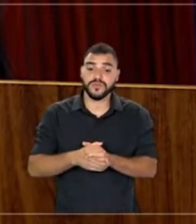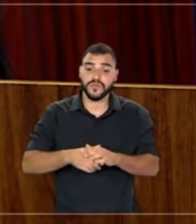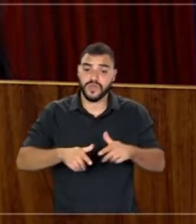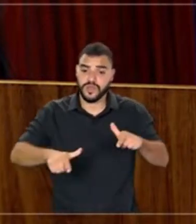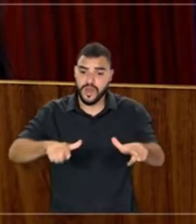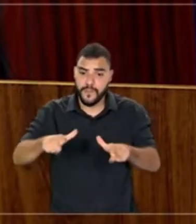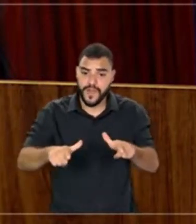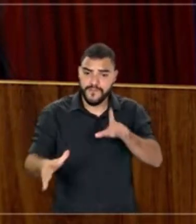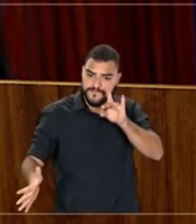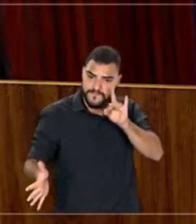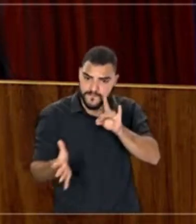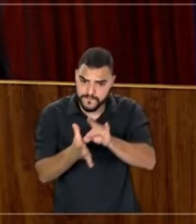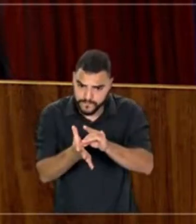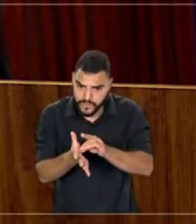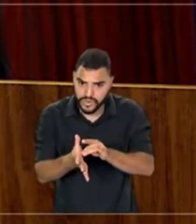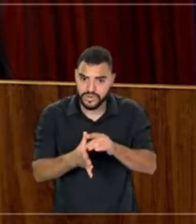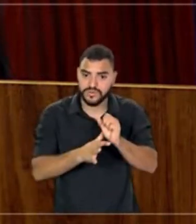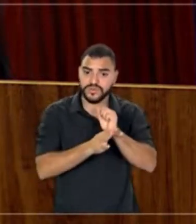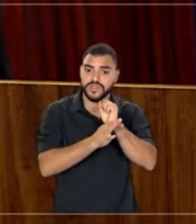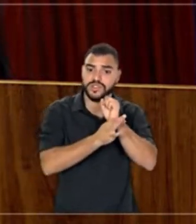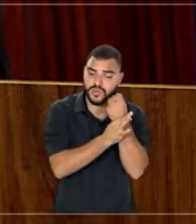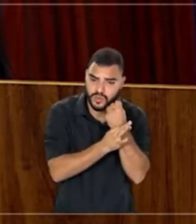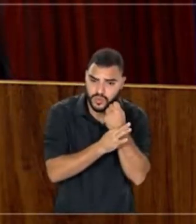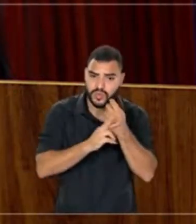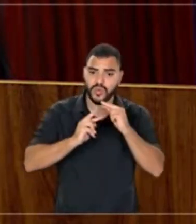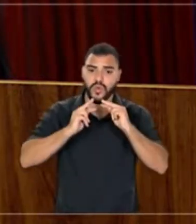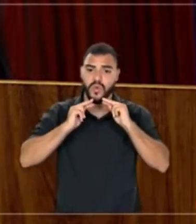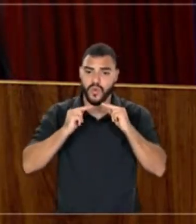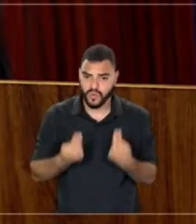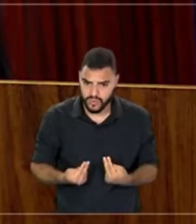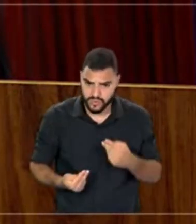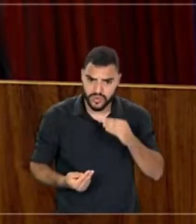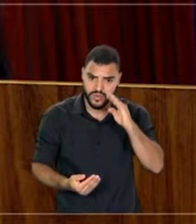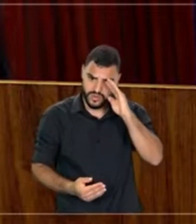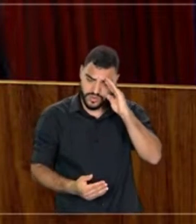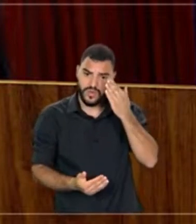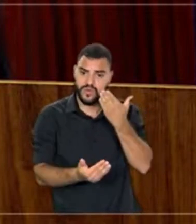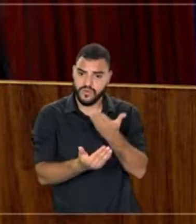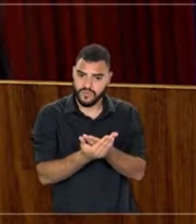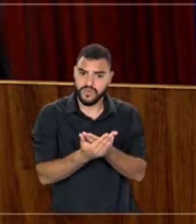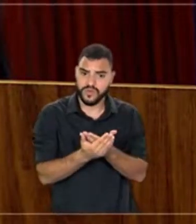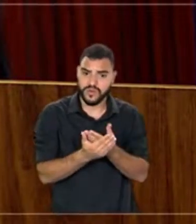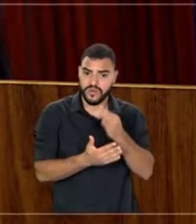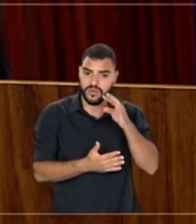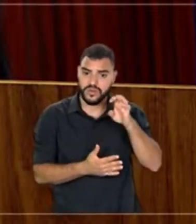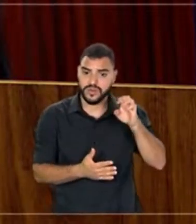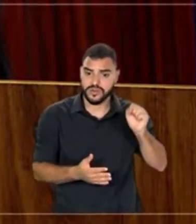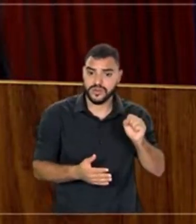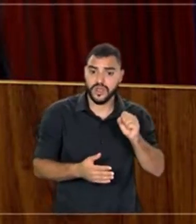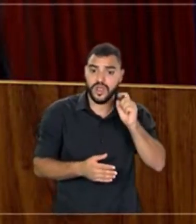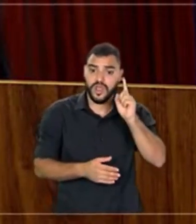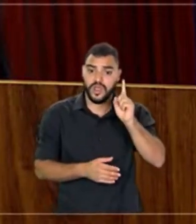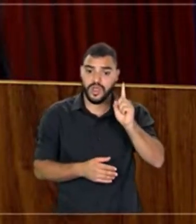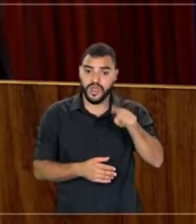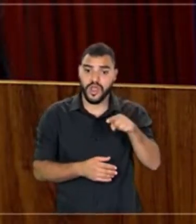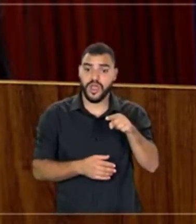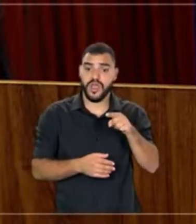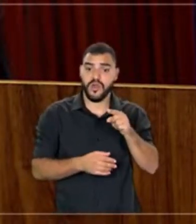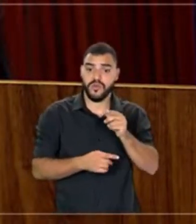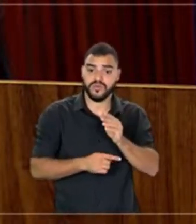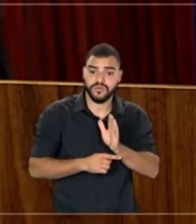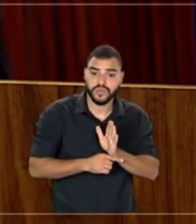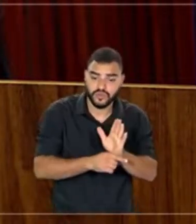segura, transparente e confiável. A justiça eleitoral nada mais é do que um instrumento